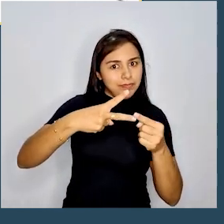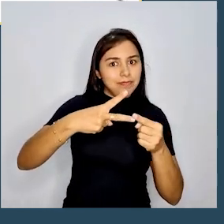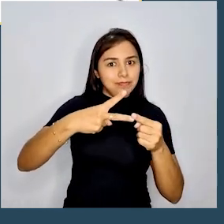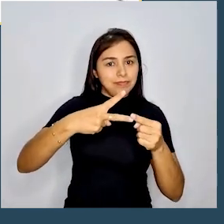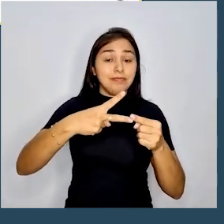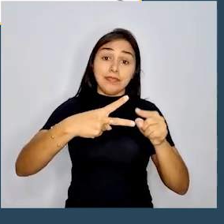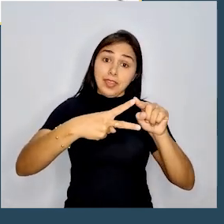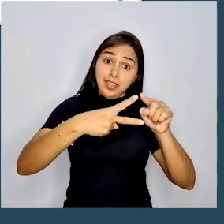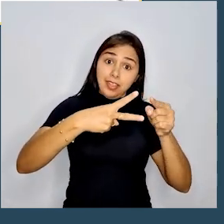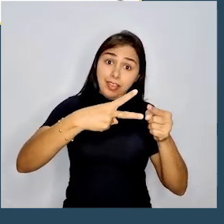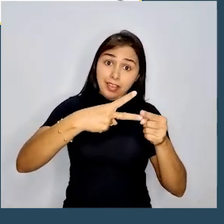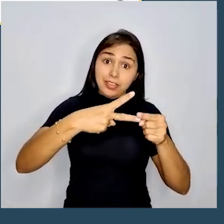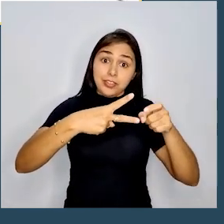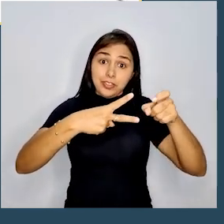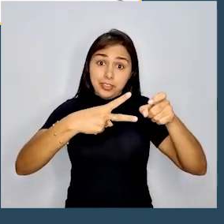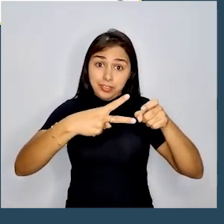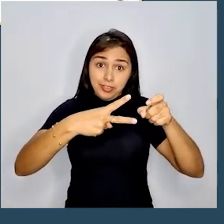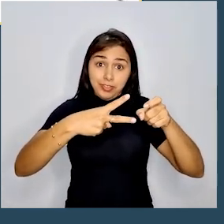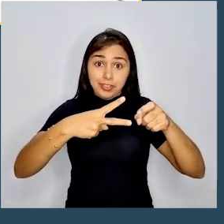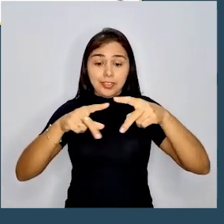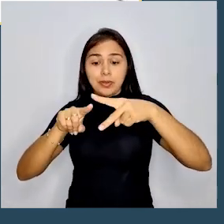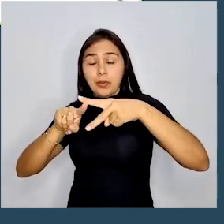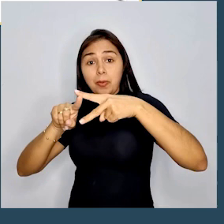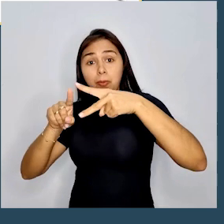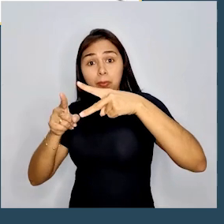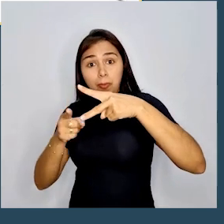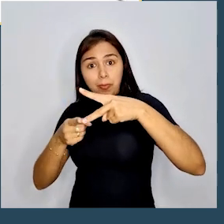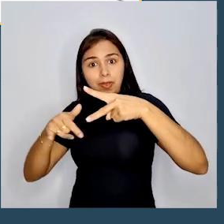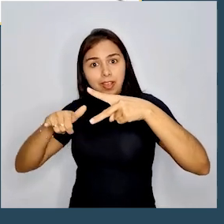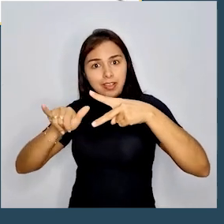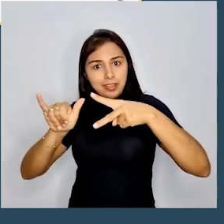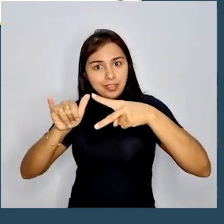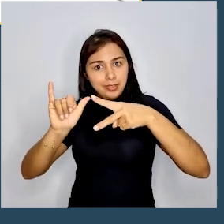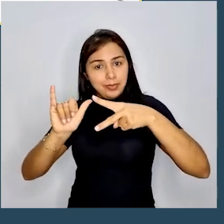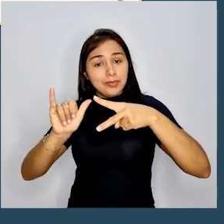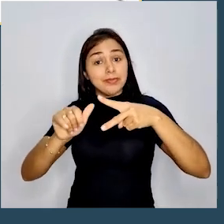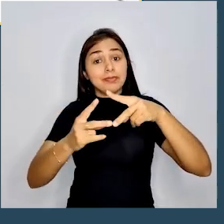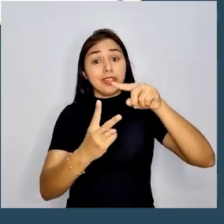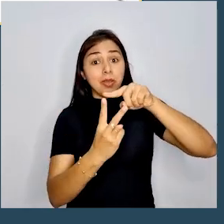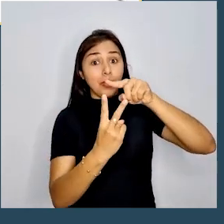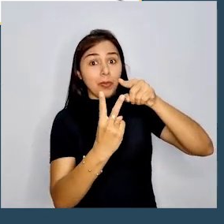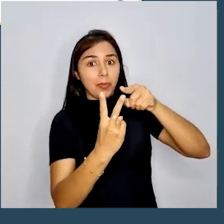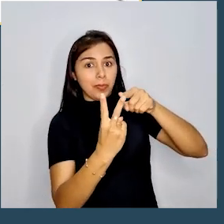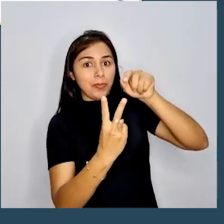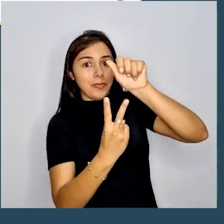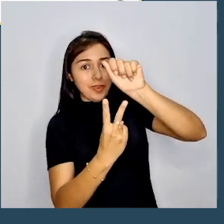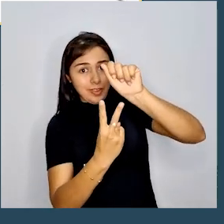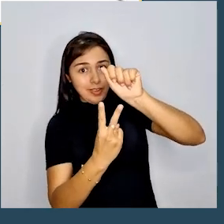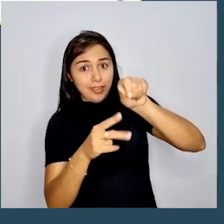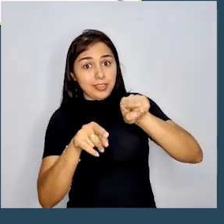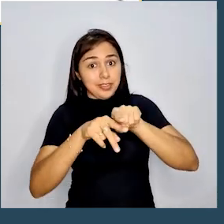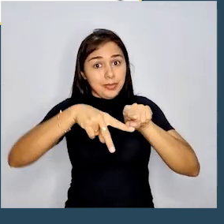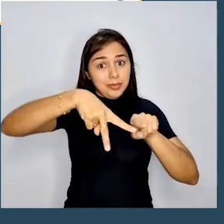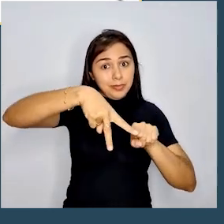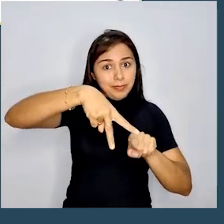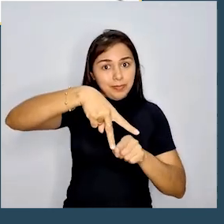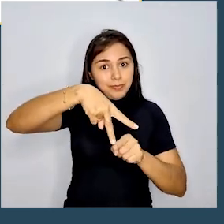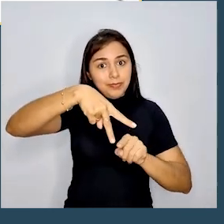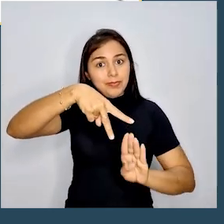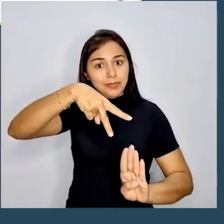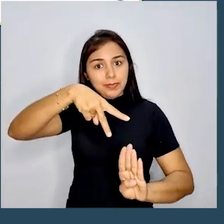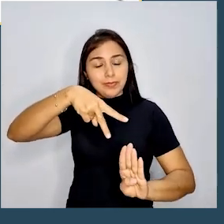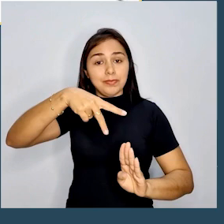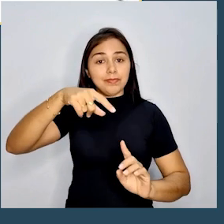ângulos A, X, B e Y aqui à esquerda, conforme mostra a figura. Os ângulos